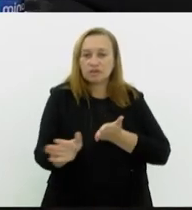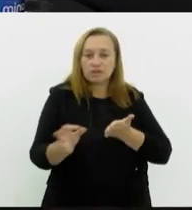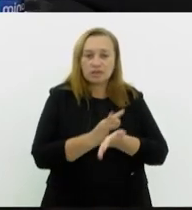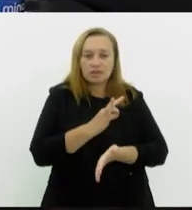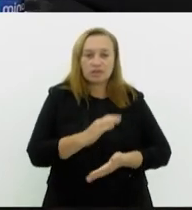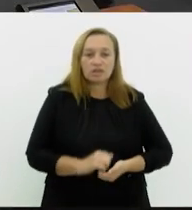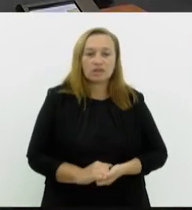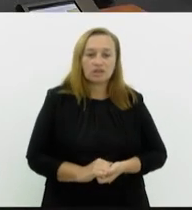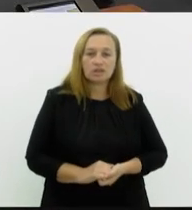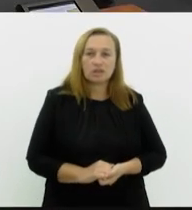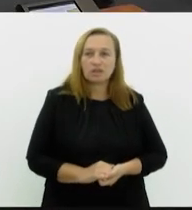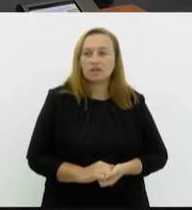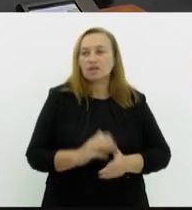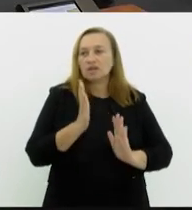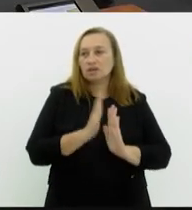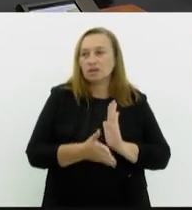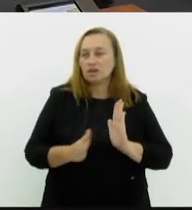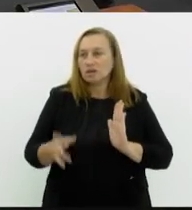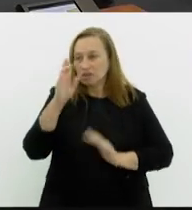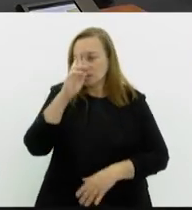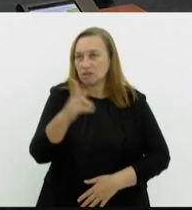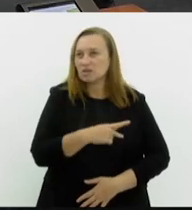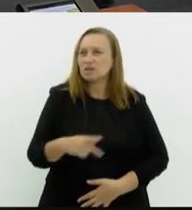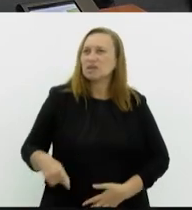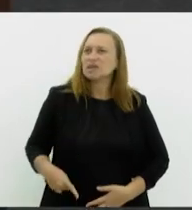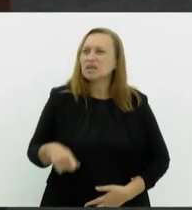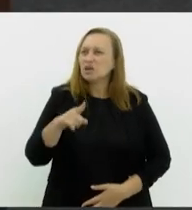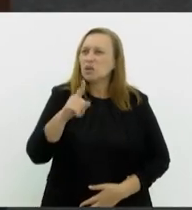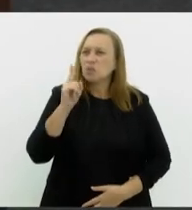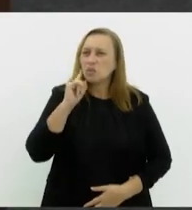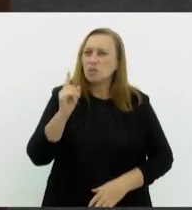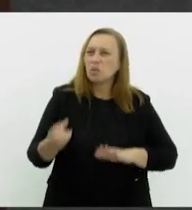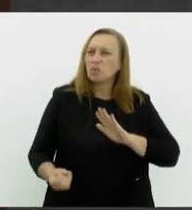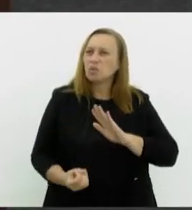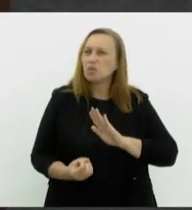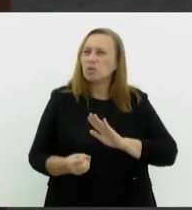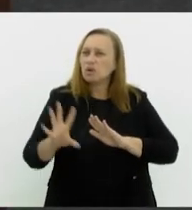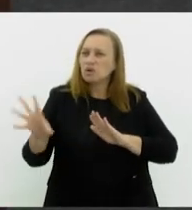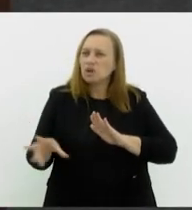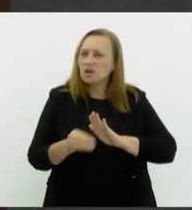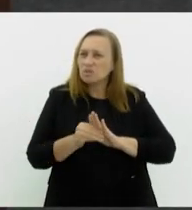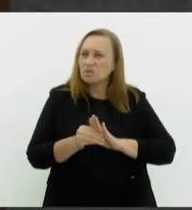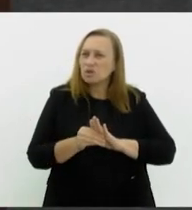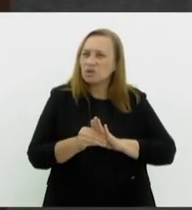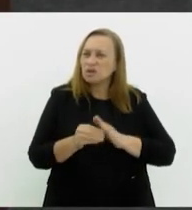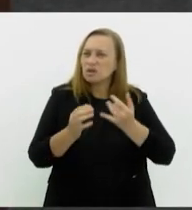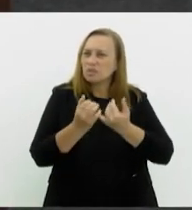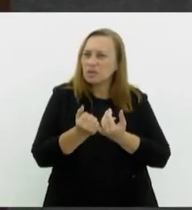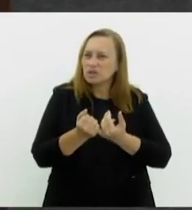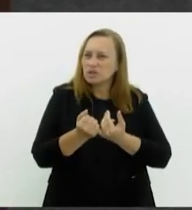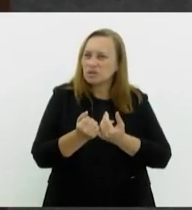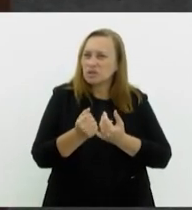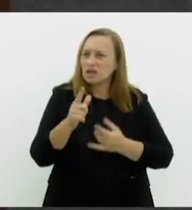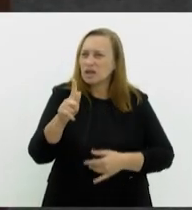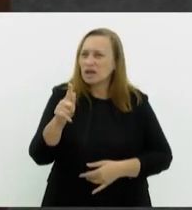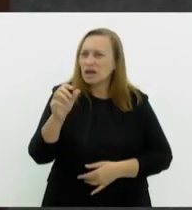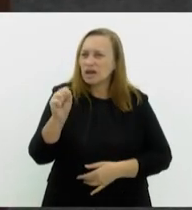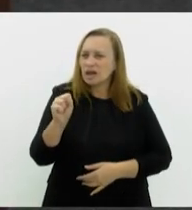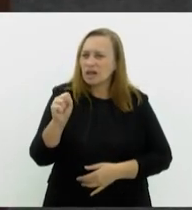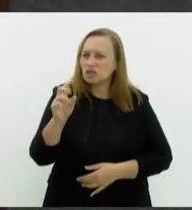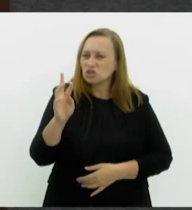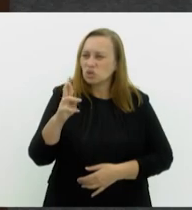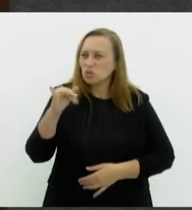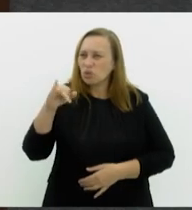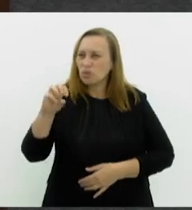autógrafo. Presidente, pela ordem, tinha sido feita uma emenda colocando também como patrimônio gastronômico. Eu